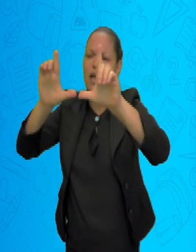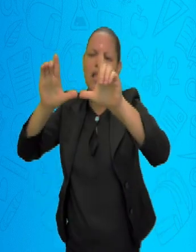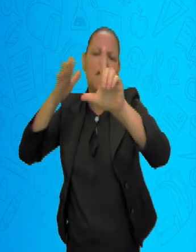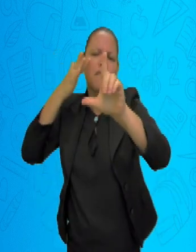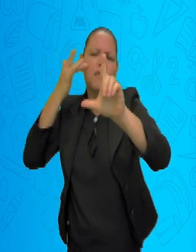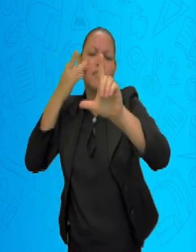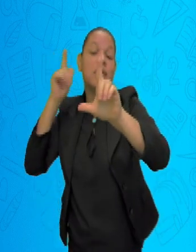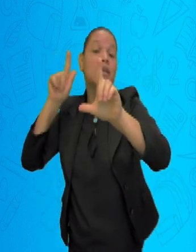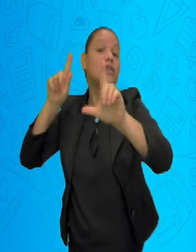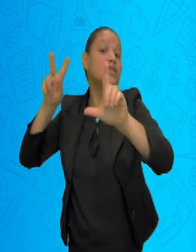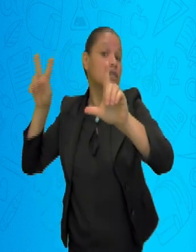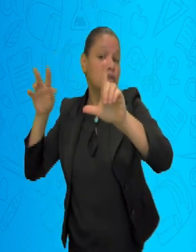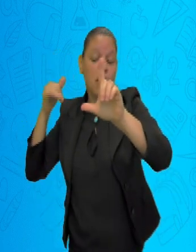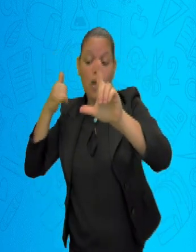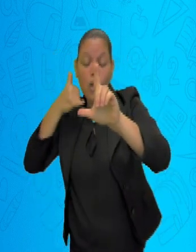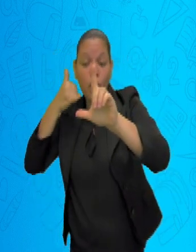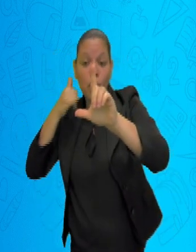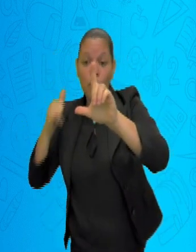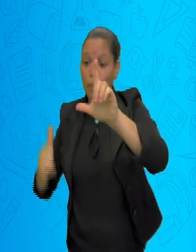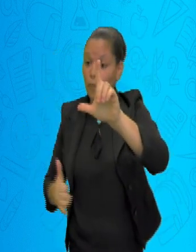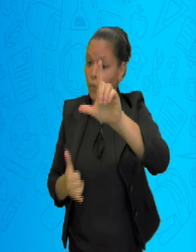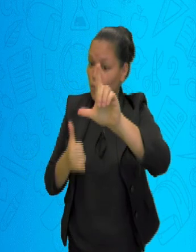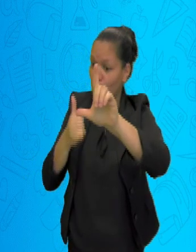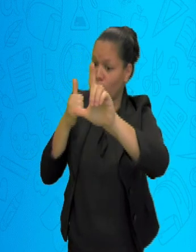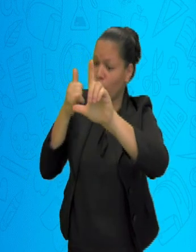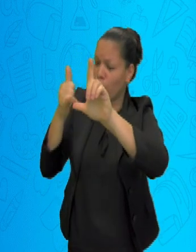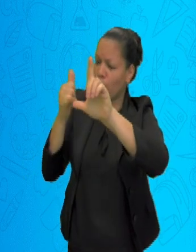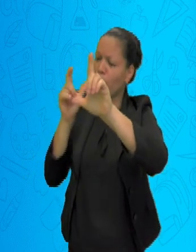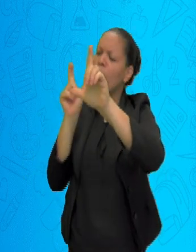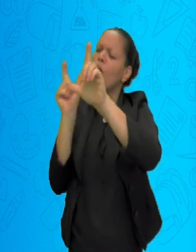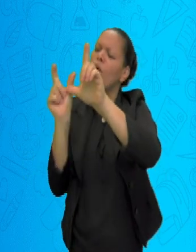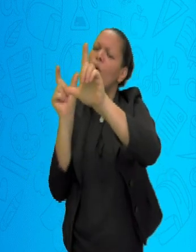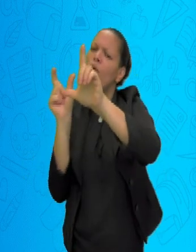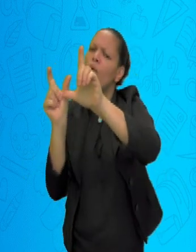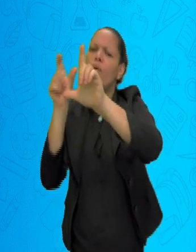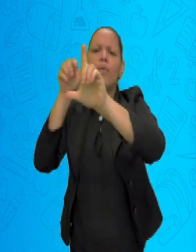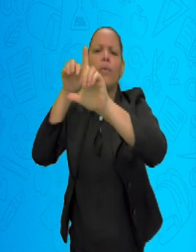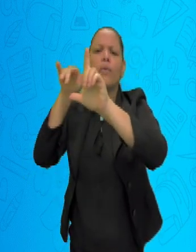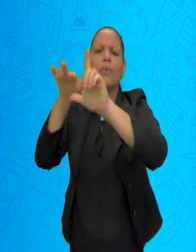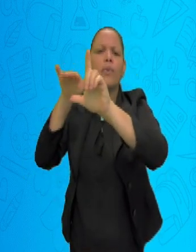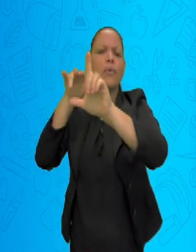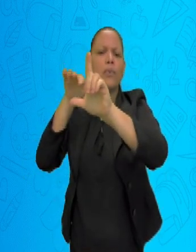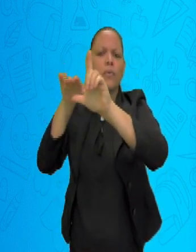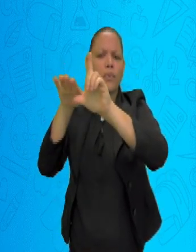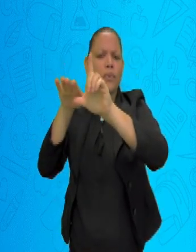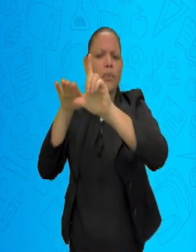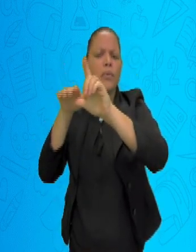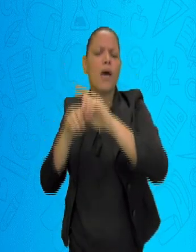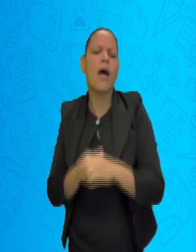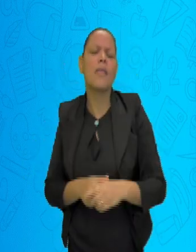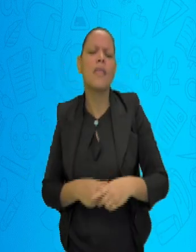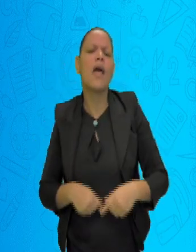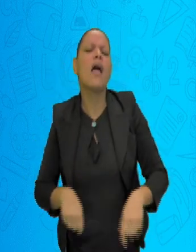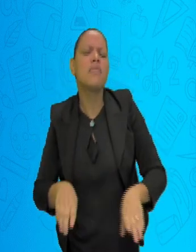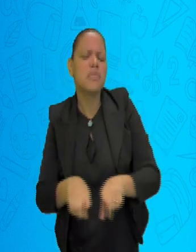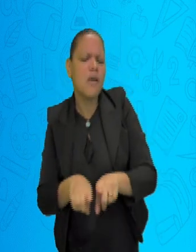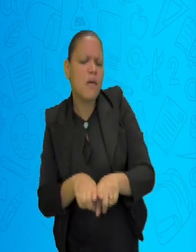GV, basta apontar a câmera do seu celular na imagem que aparece no canto da tela e se inscreva em nosso